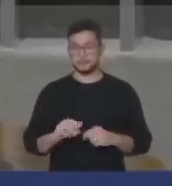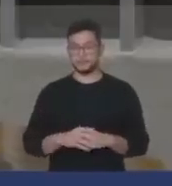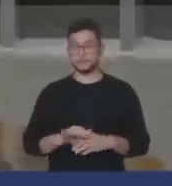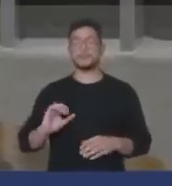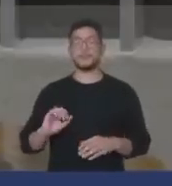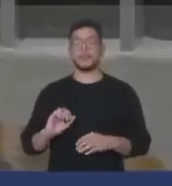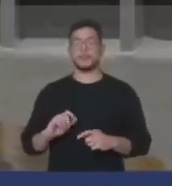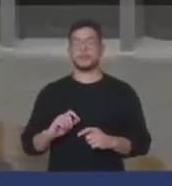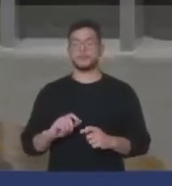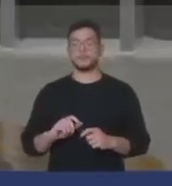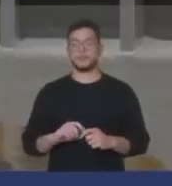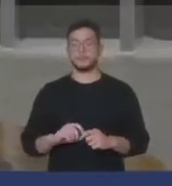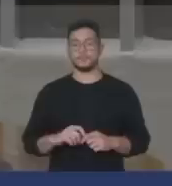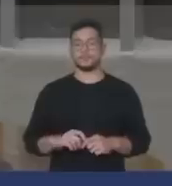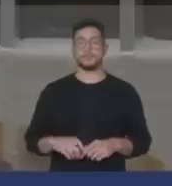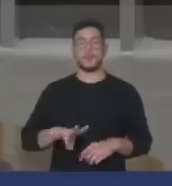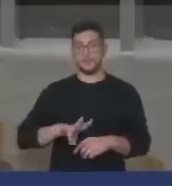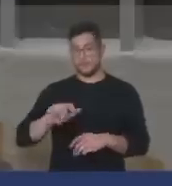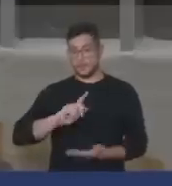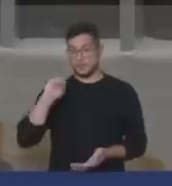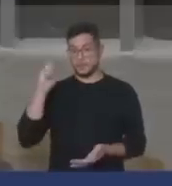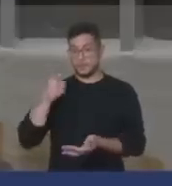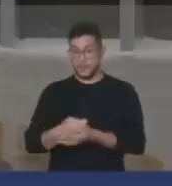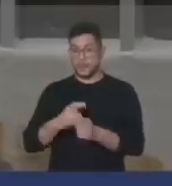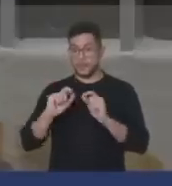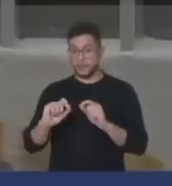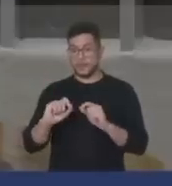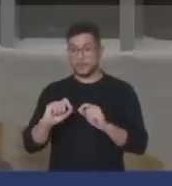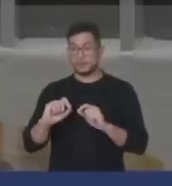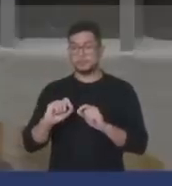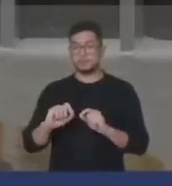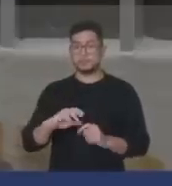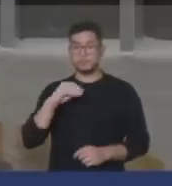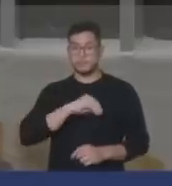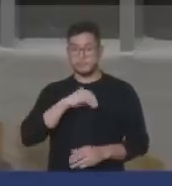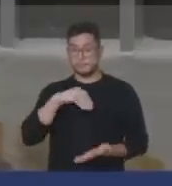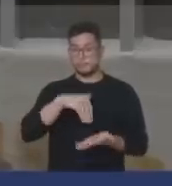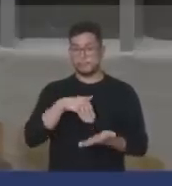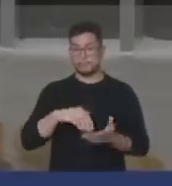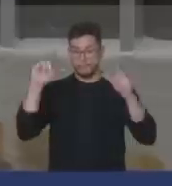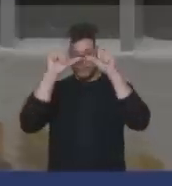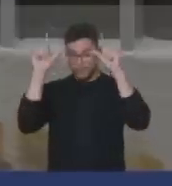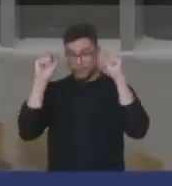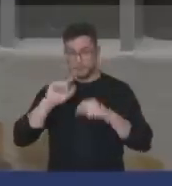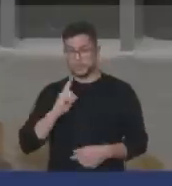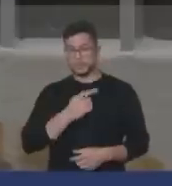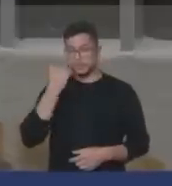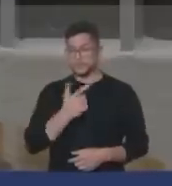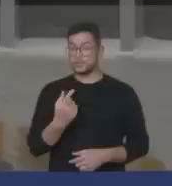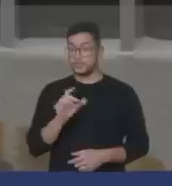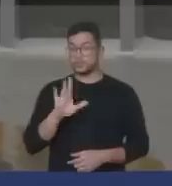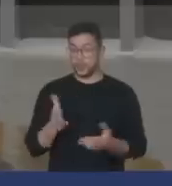enfermagem, que nós aprovamos no ano passado, mas que só alocamos dinheiro esse ano, através de uma lei aqui aprovada por esse parlamento,